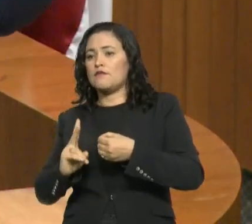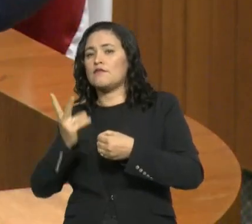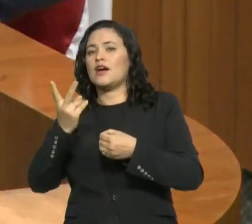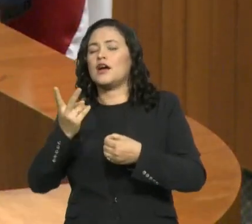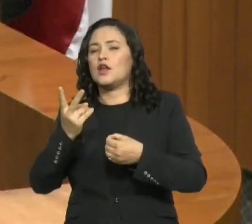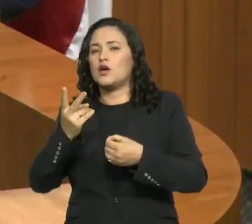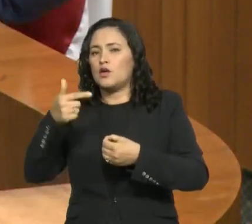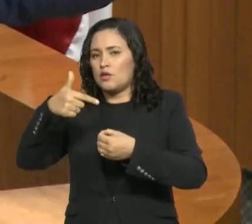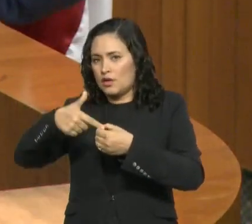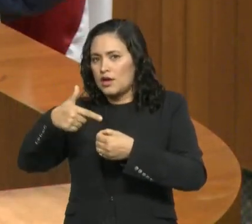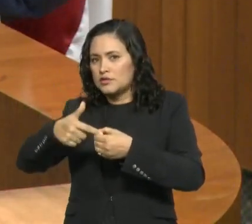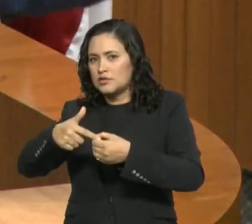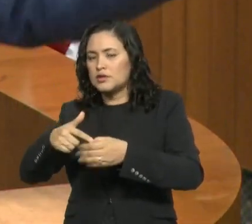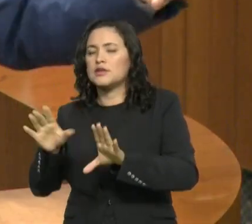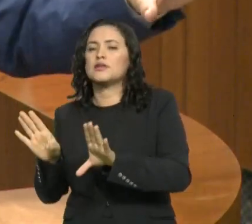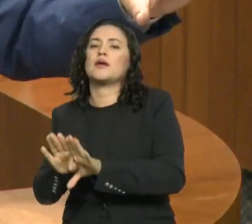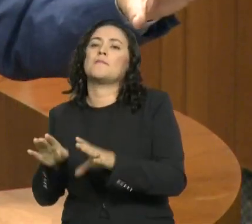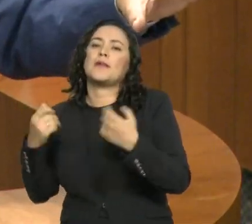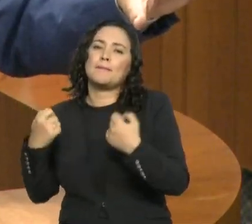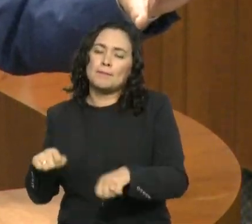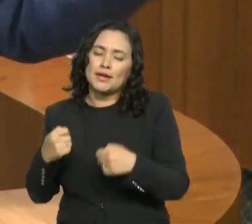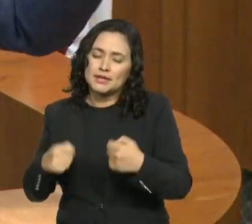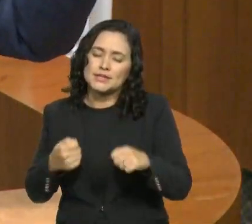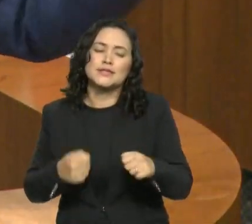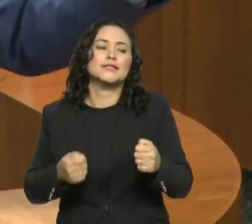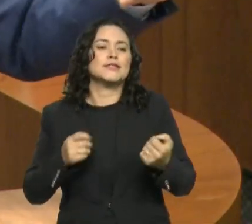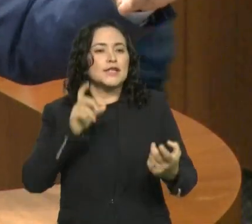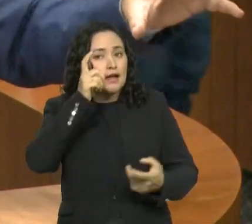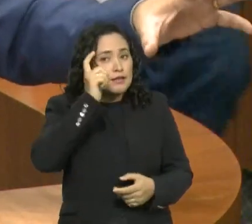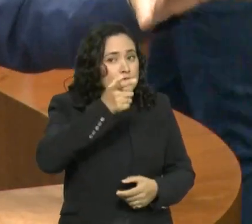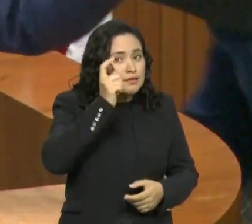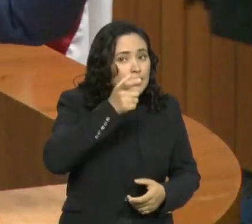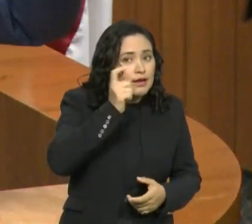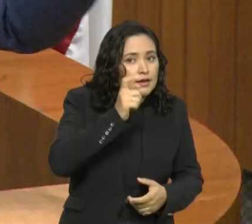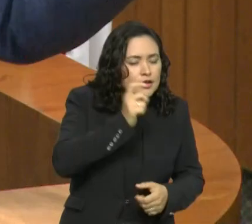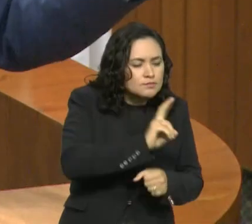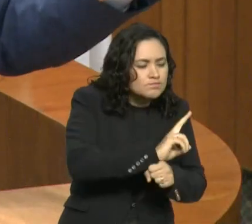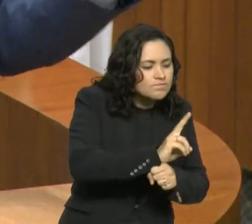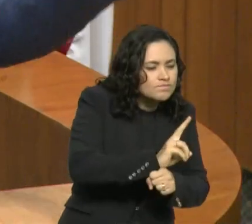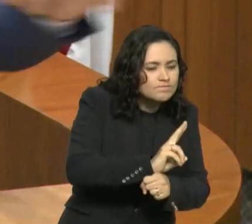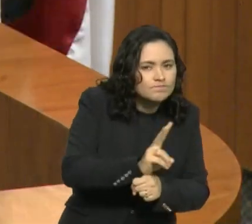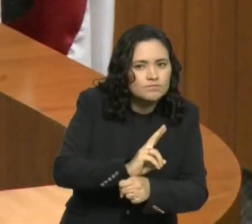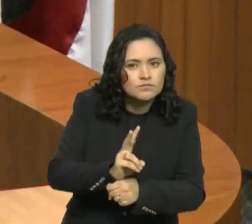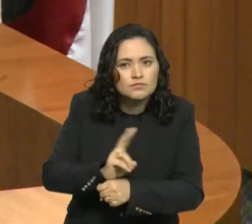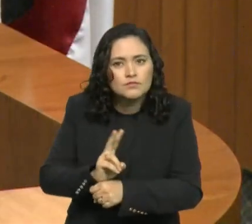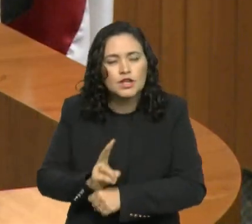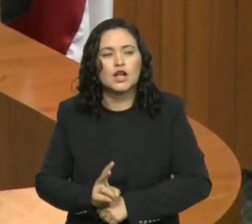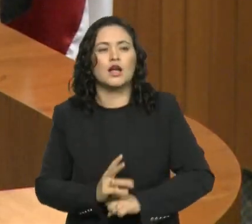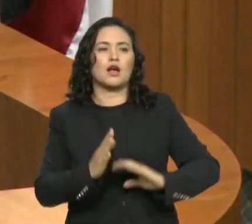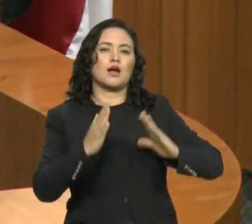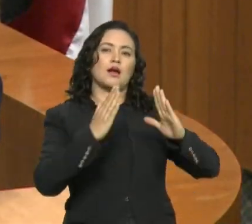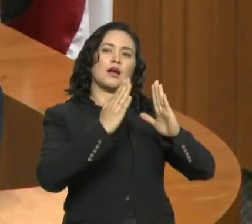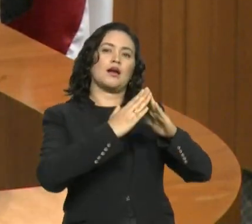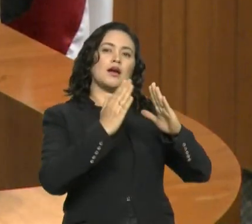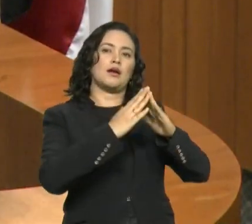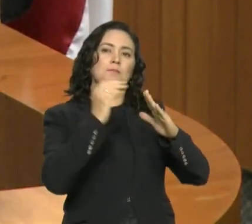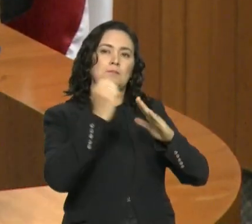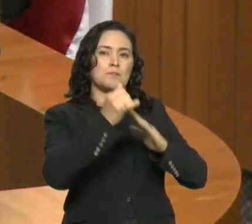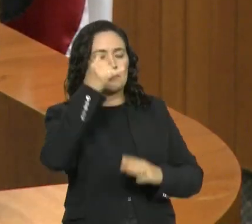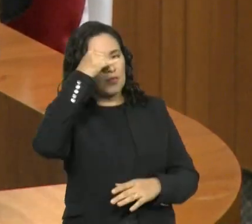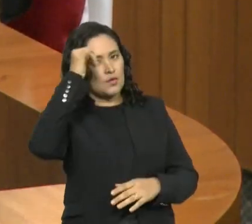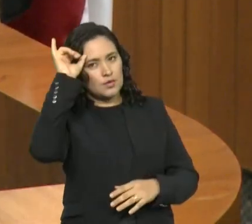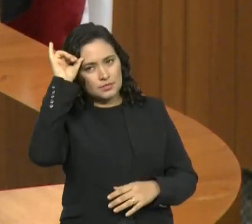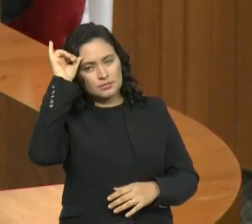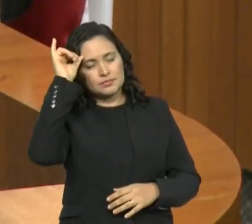queremos também nos frigoríficos. O mesmo acompanhamento, o mesmo empenho, com as mesmas ferramentas. Com isso,